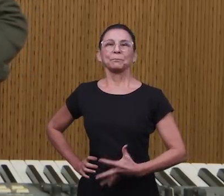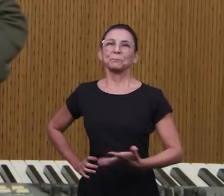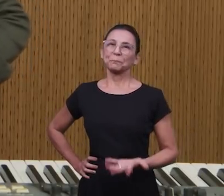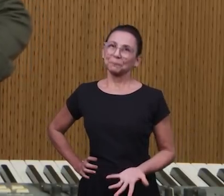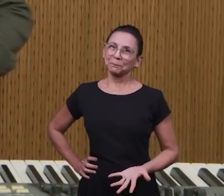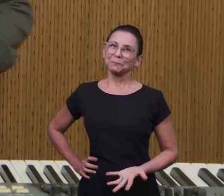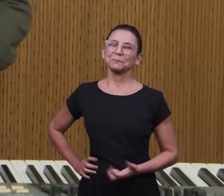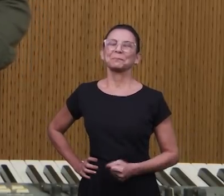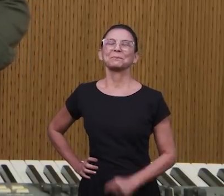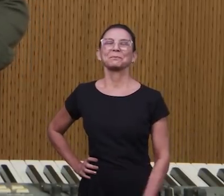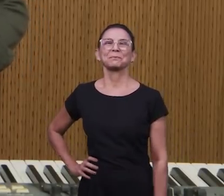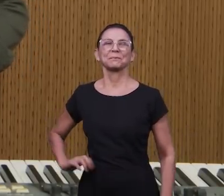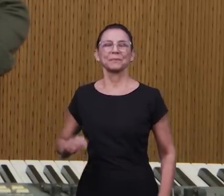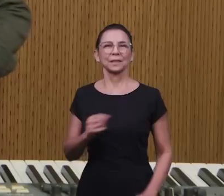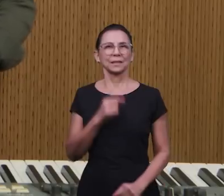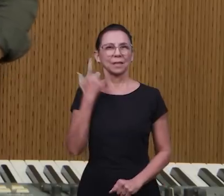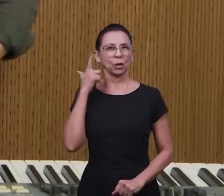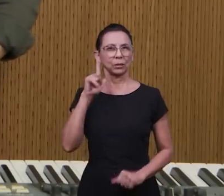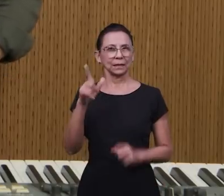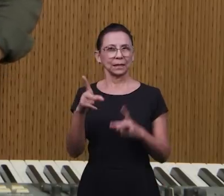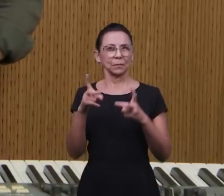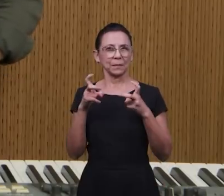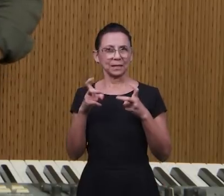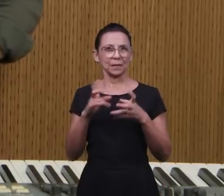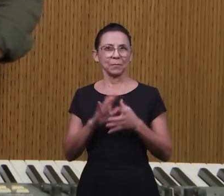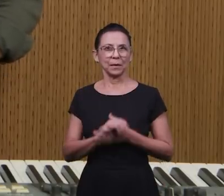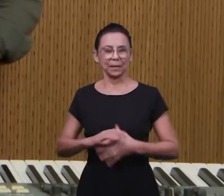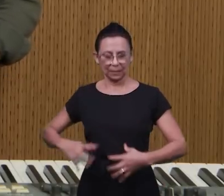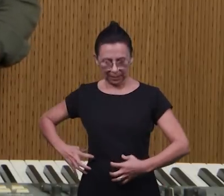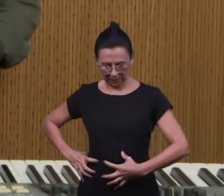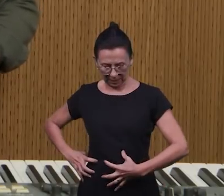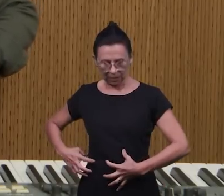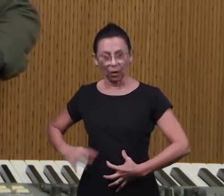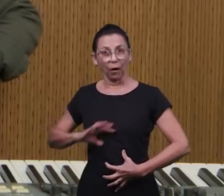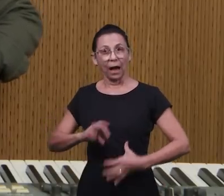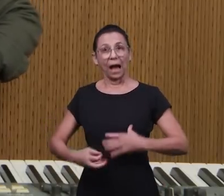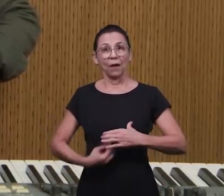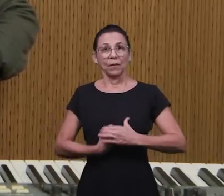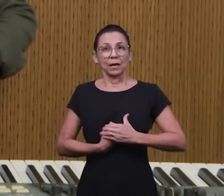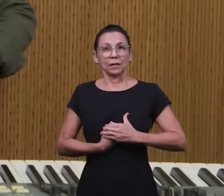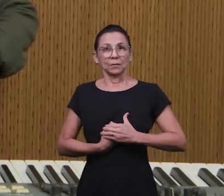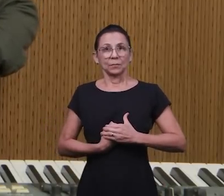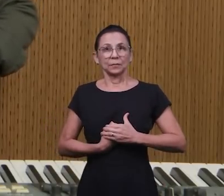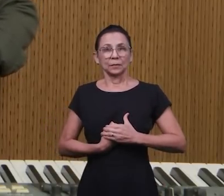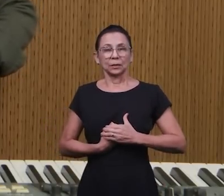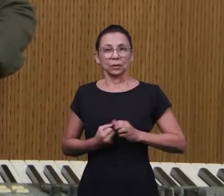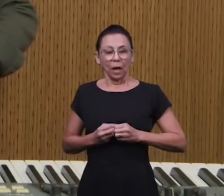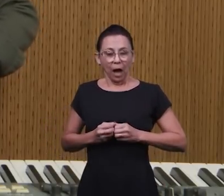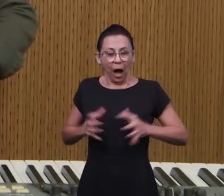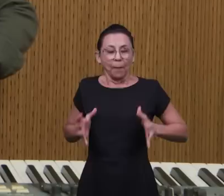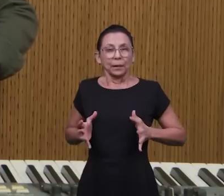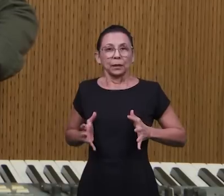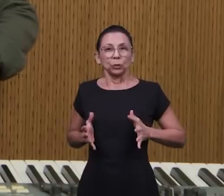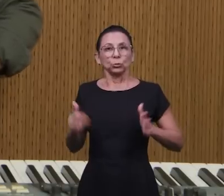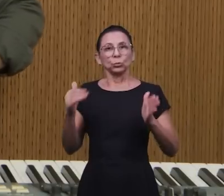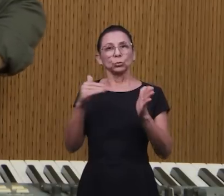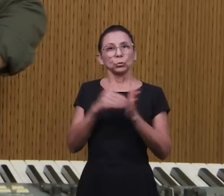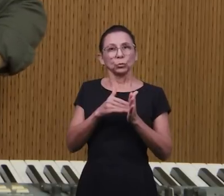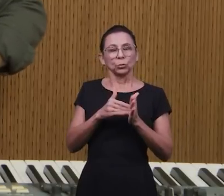Conseguem perceber que eu só soltei a minha estrutura diafragmática no último S. Então,